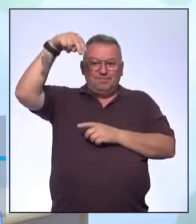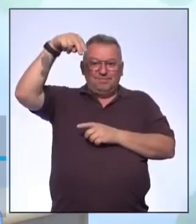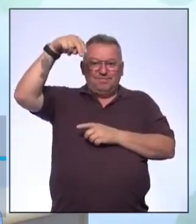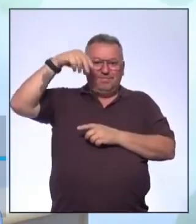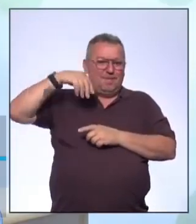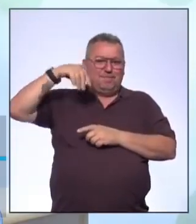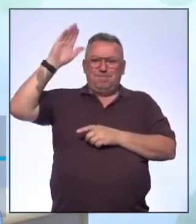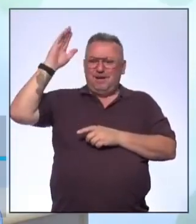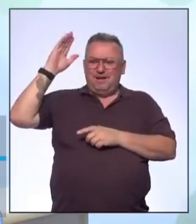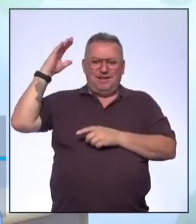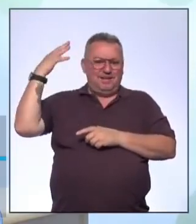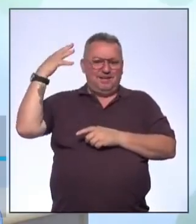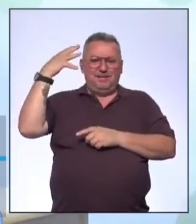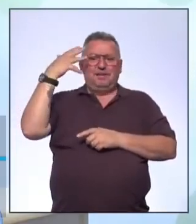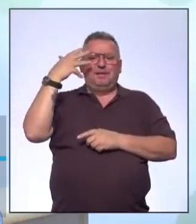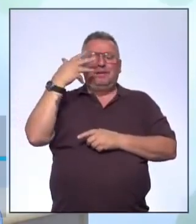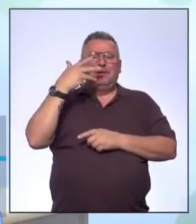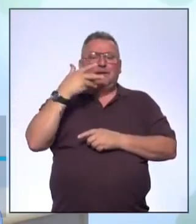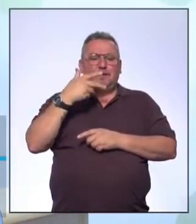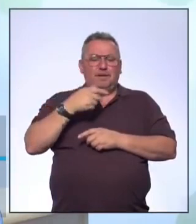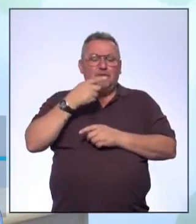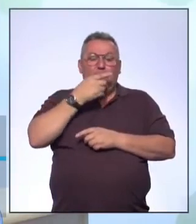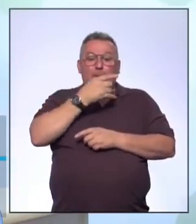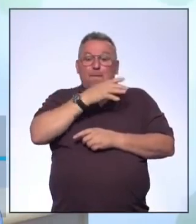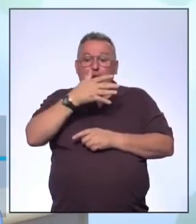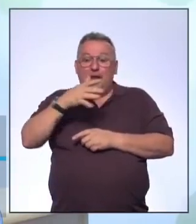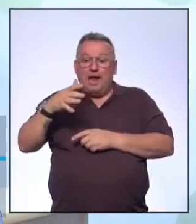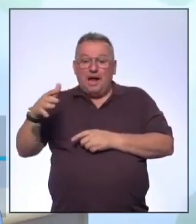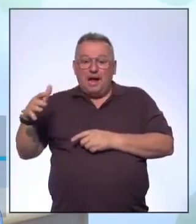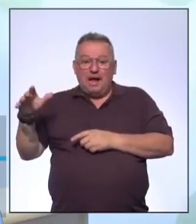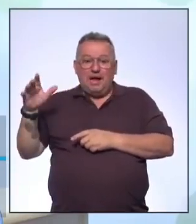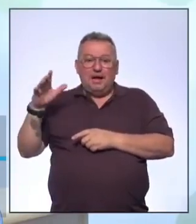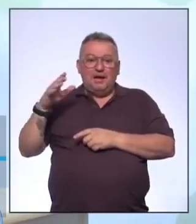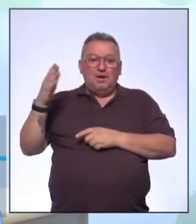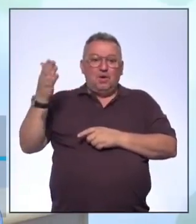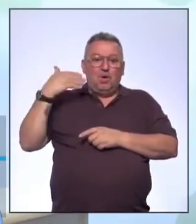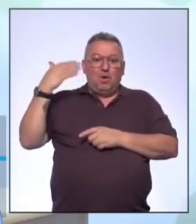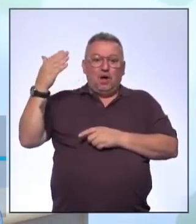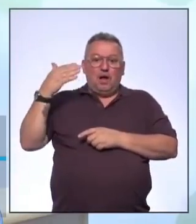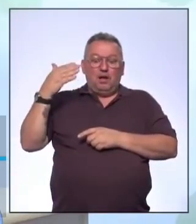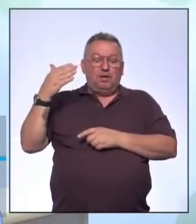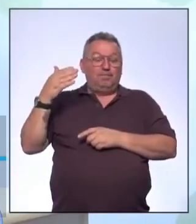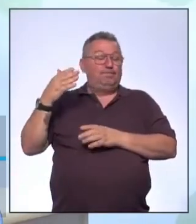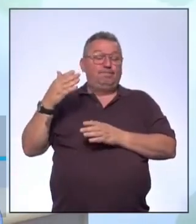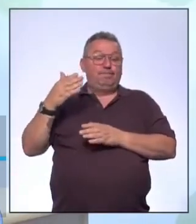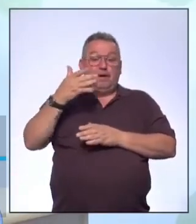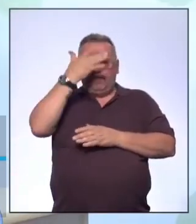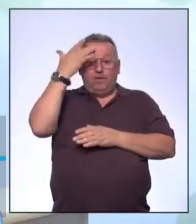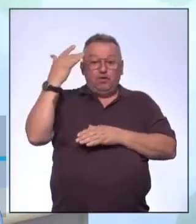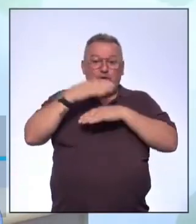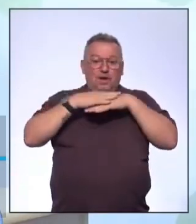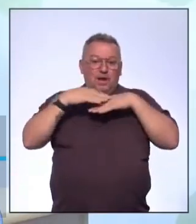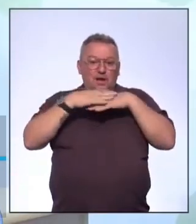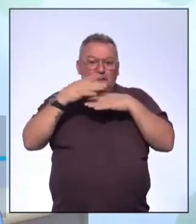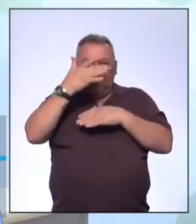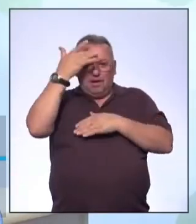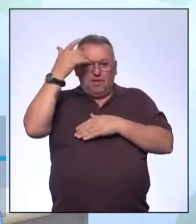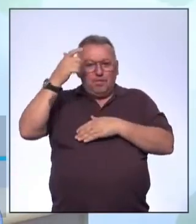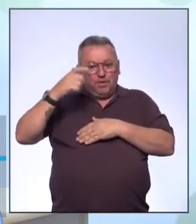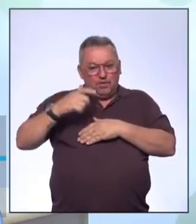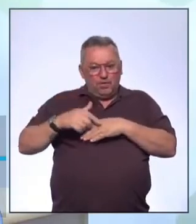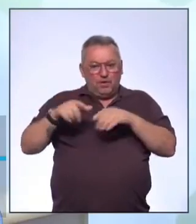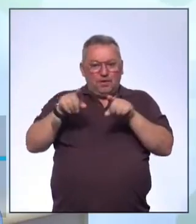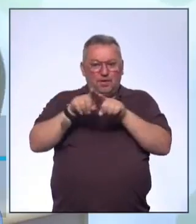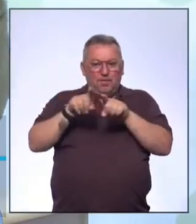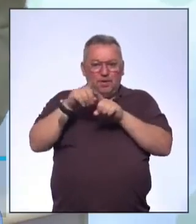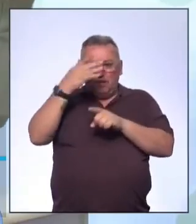é muito mais bonito, as praias, o calor humano das pessoas, as